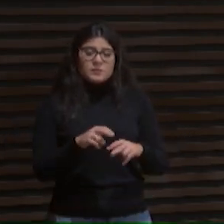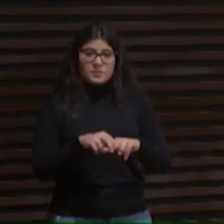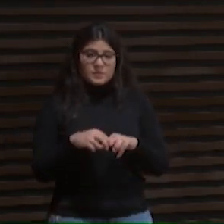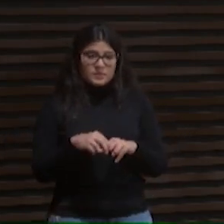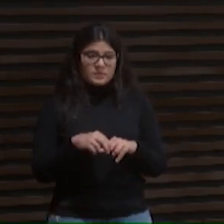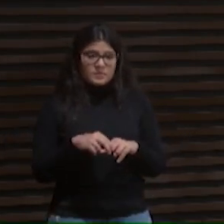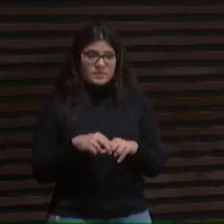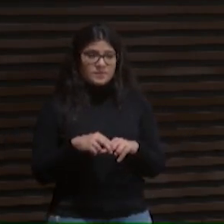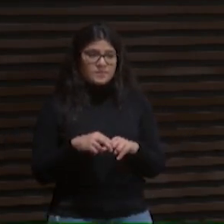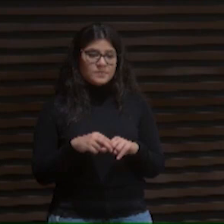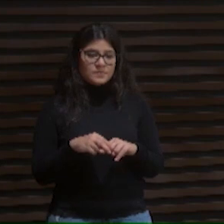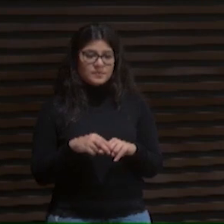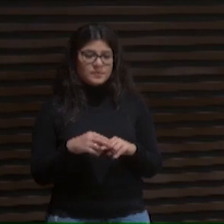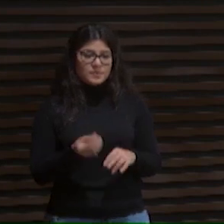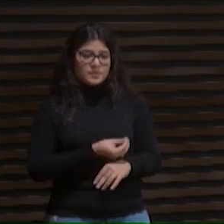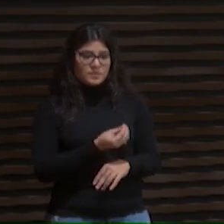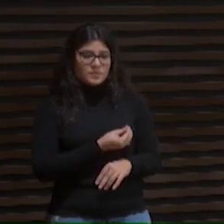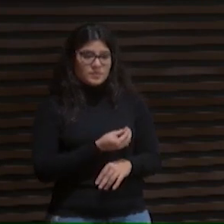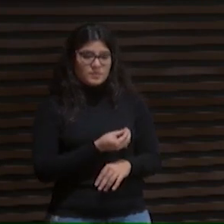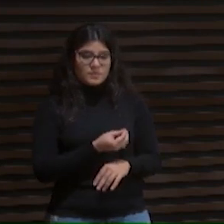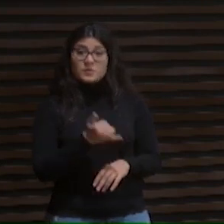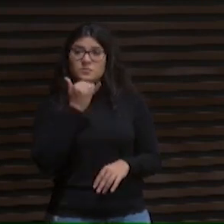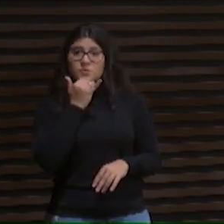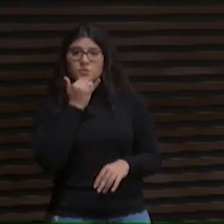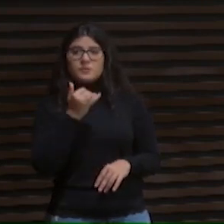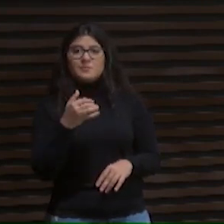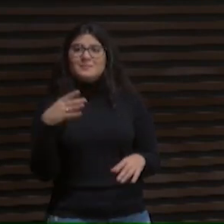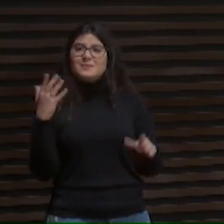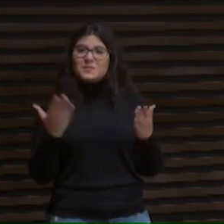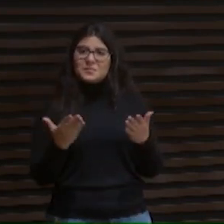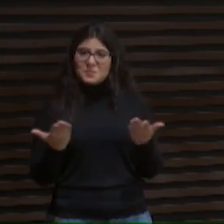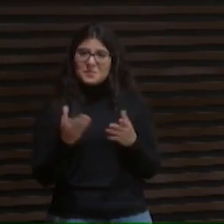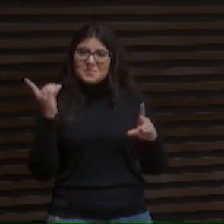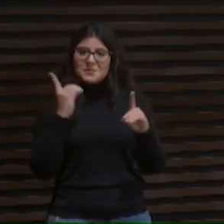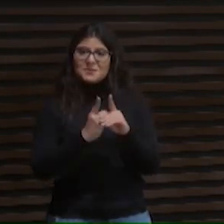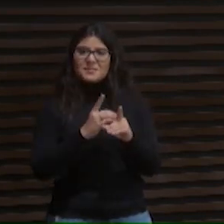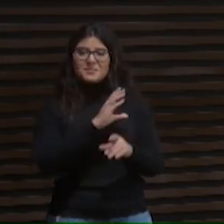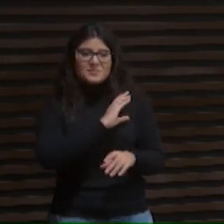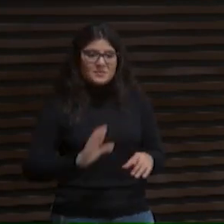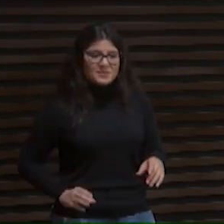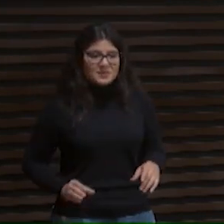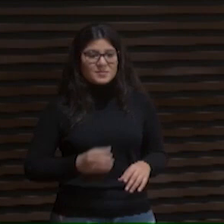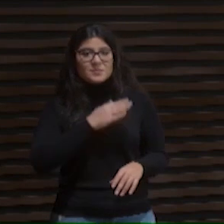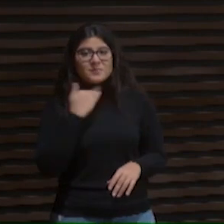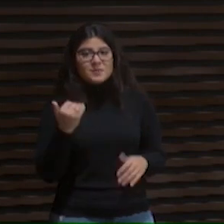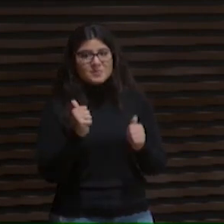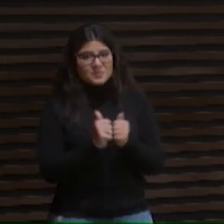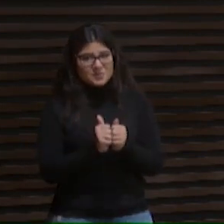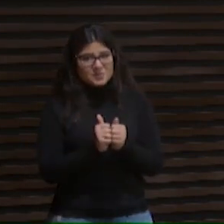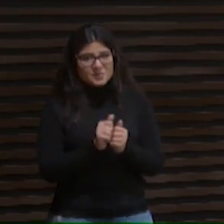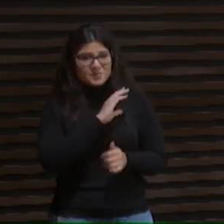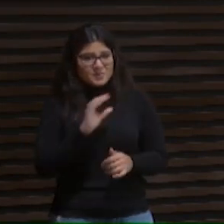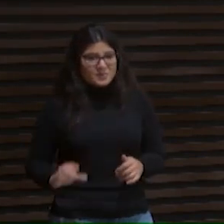seguimos no boletim. Uma vez encontrados por Cristo, morremos com Ele e, se não